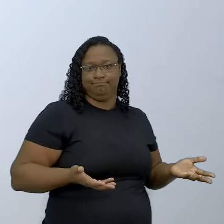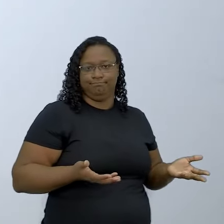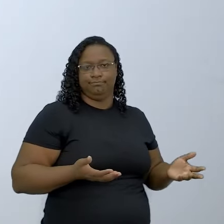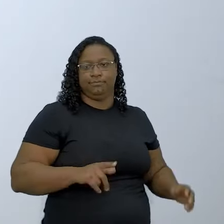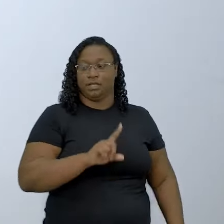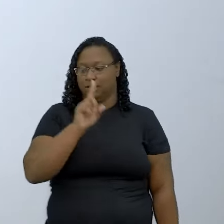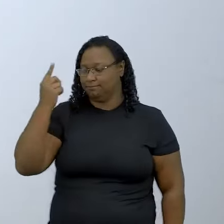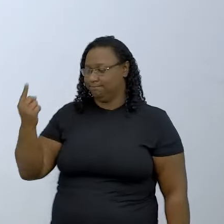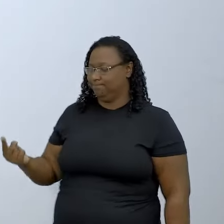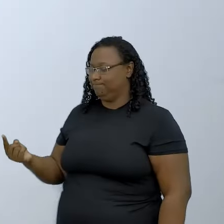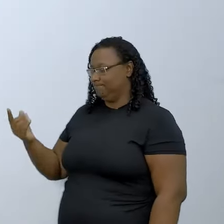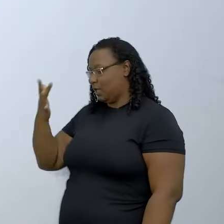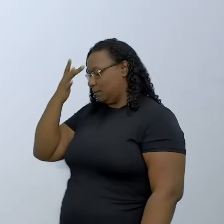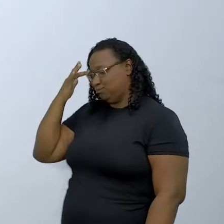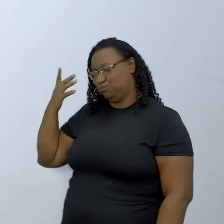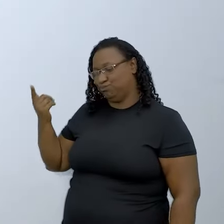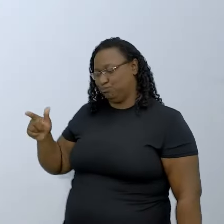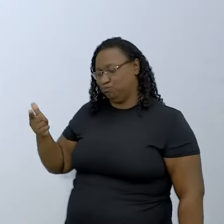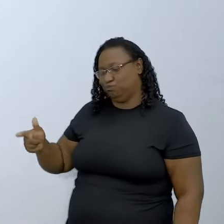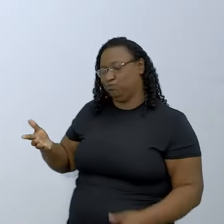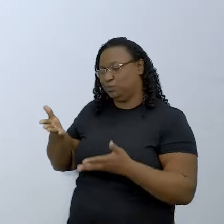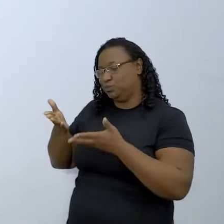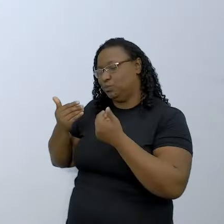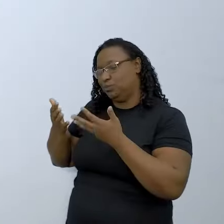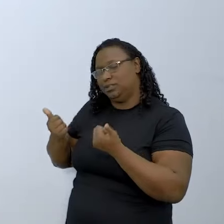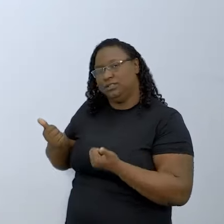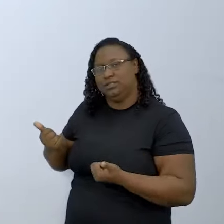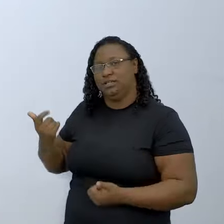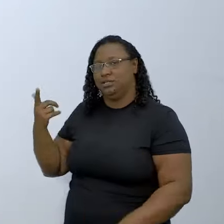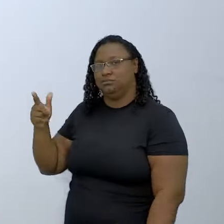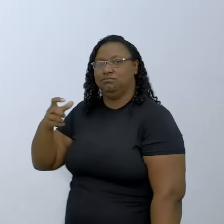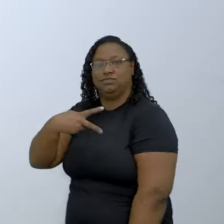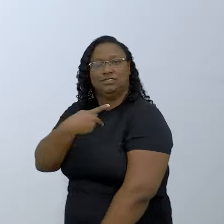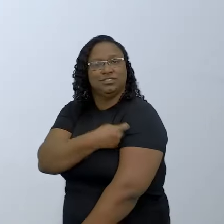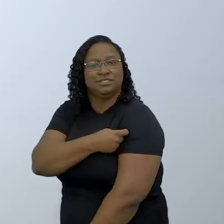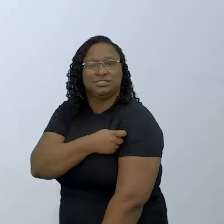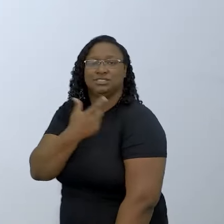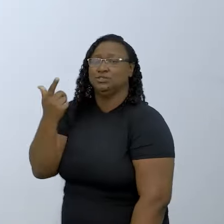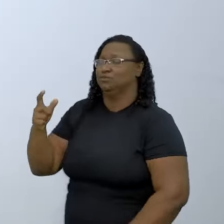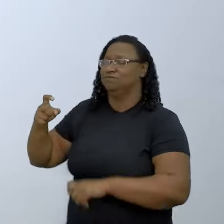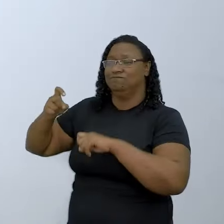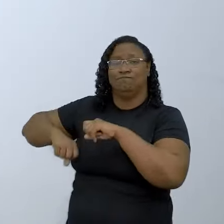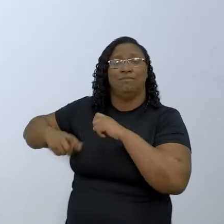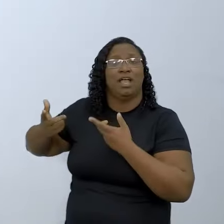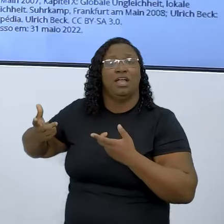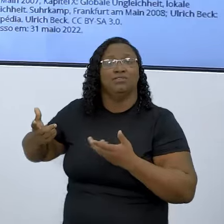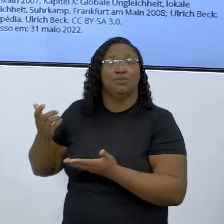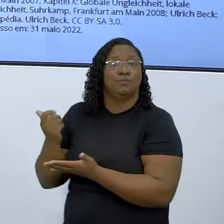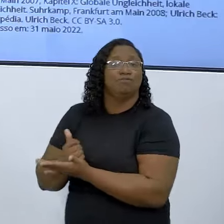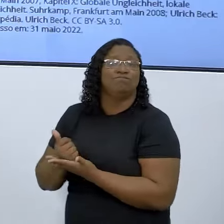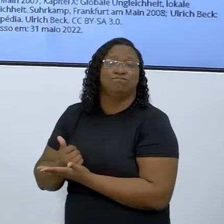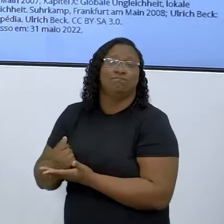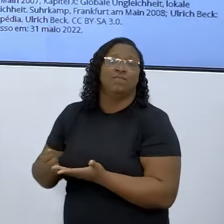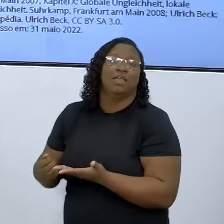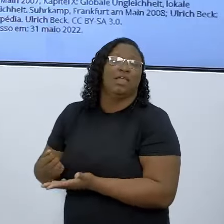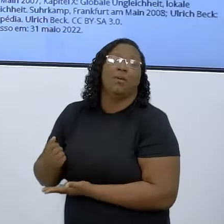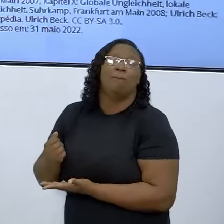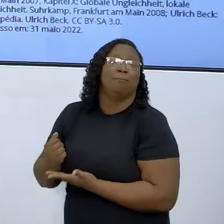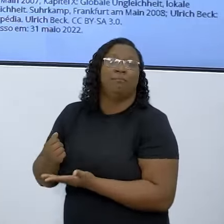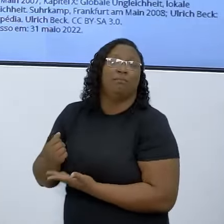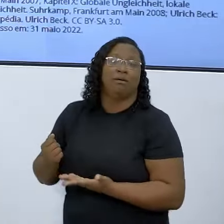tem acesso a comida, que tem gente que não tem acesso a médico, enfim. Que são necessidades básicas de vida. A gente não tá falando,